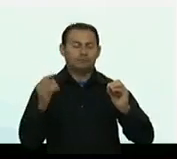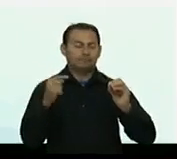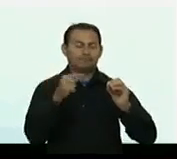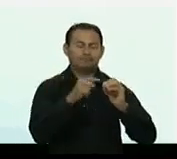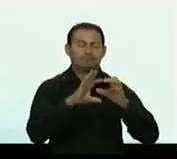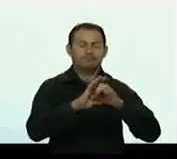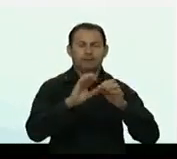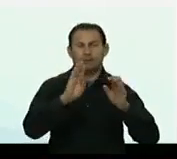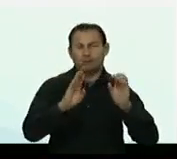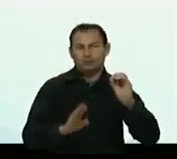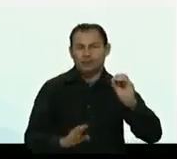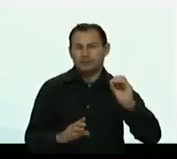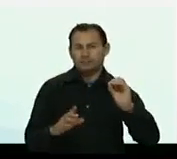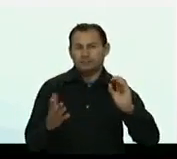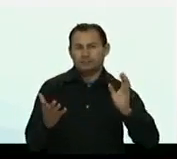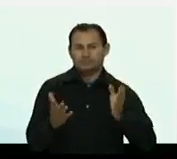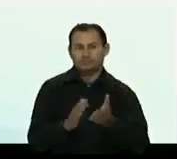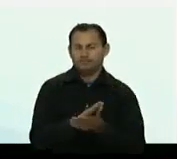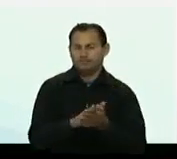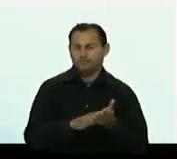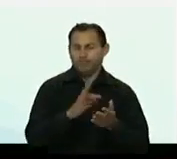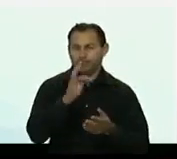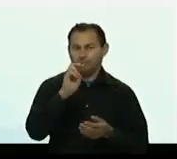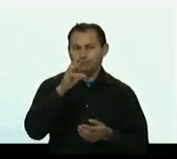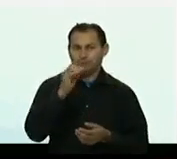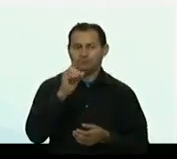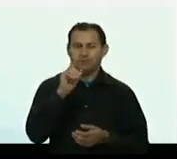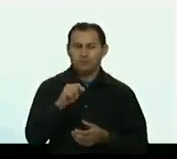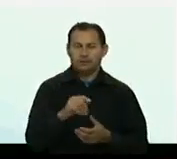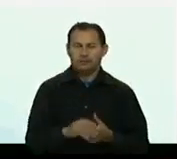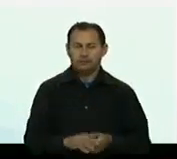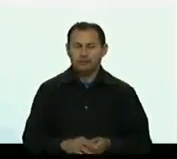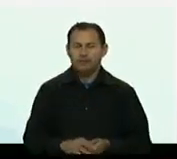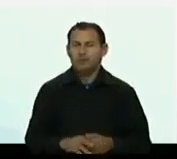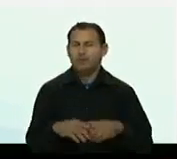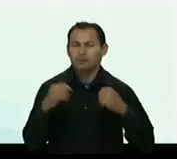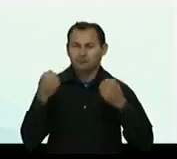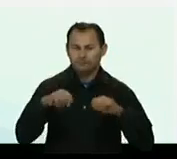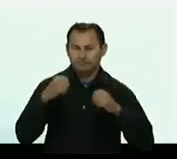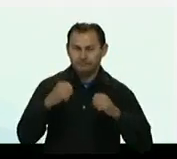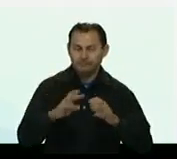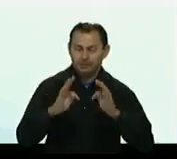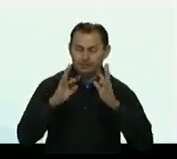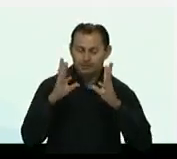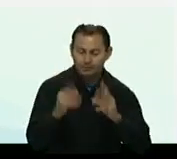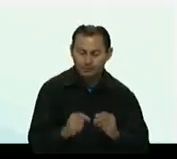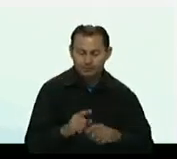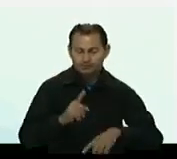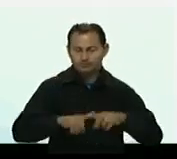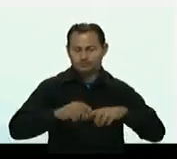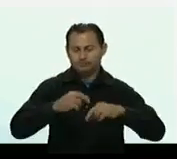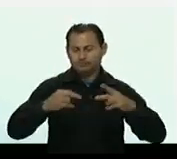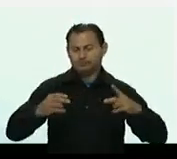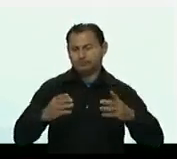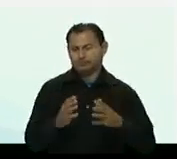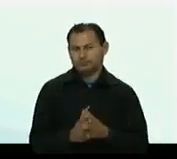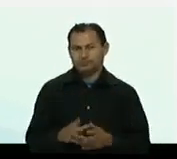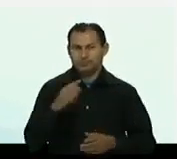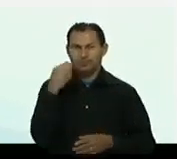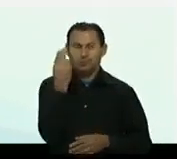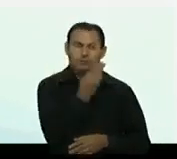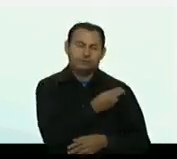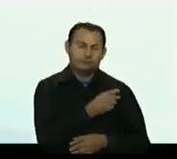acontece, nós não temos uma função, visto que é necessário que todos os elementos do